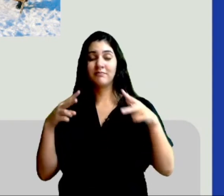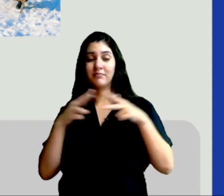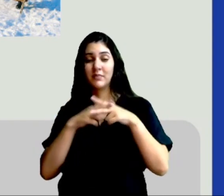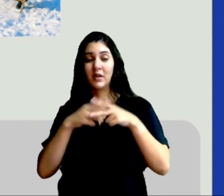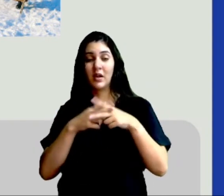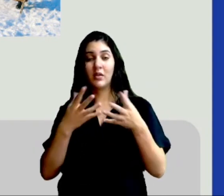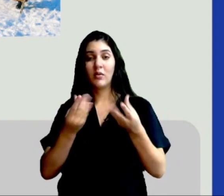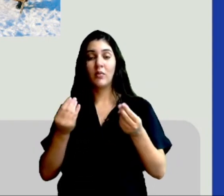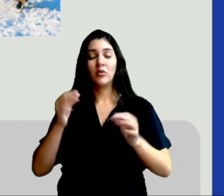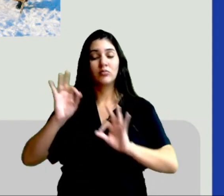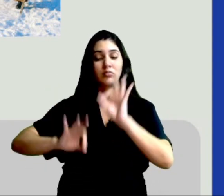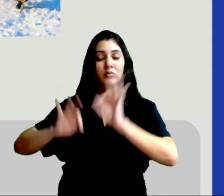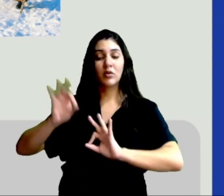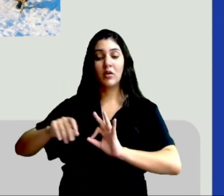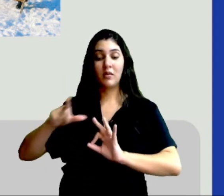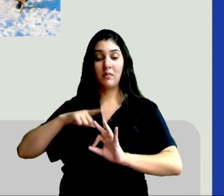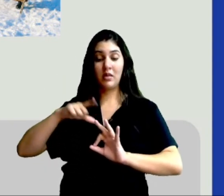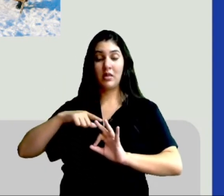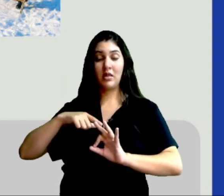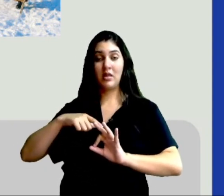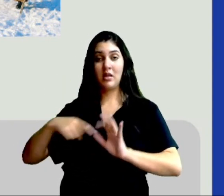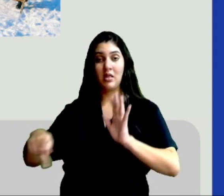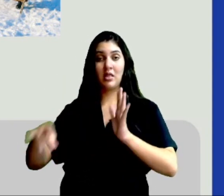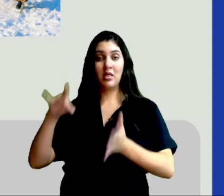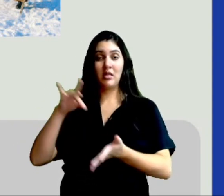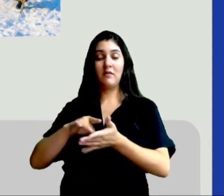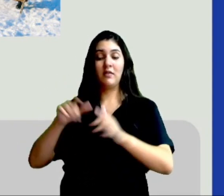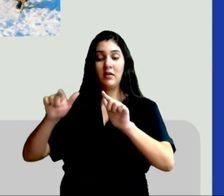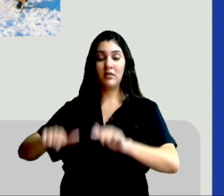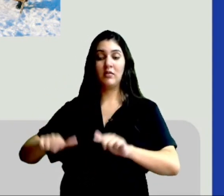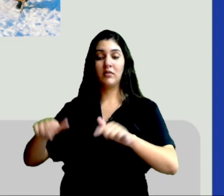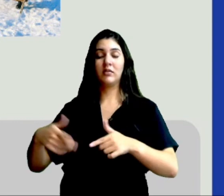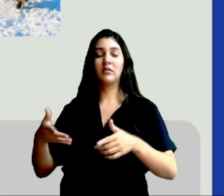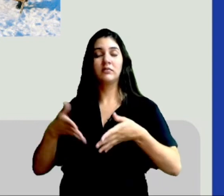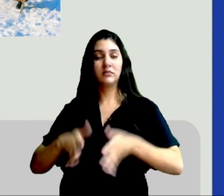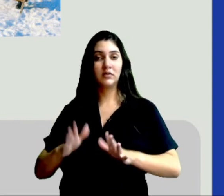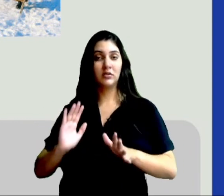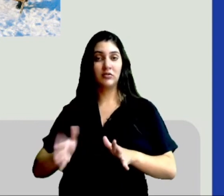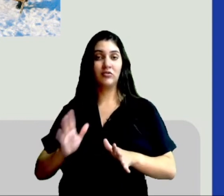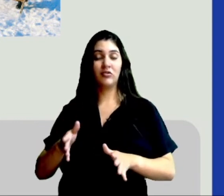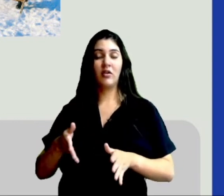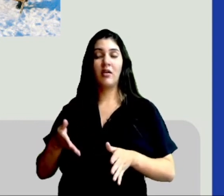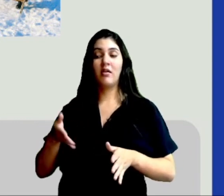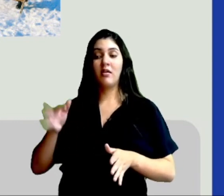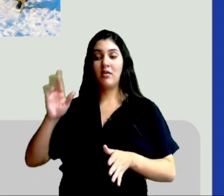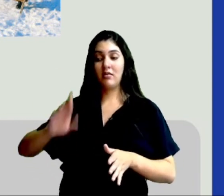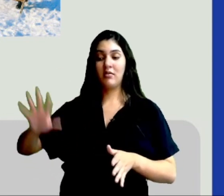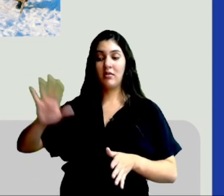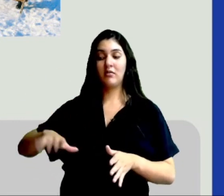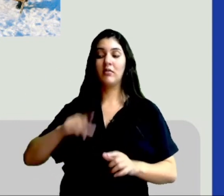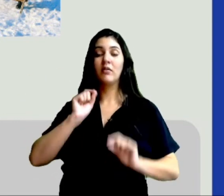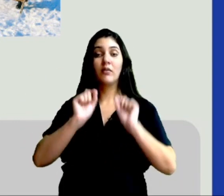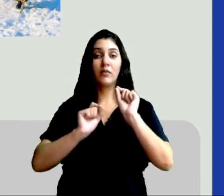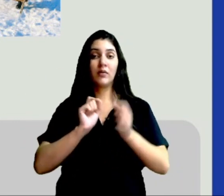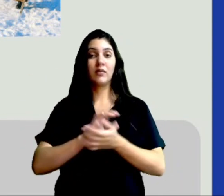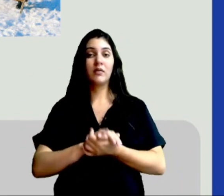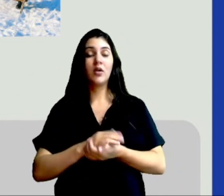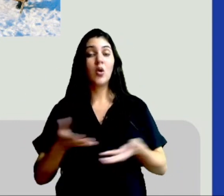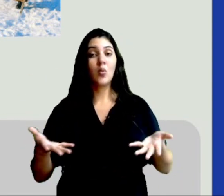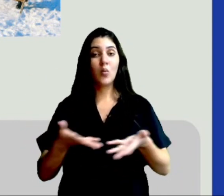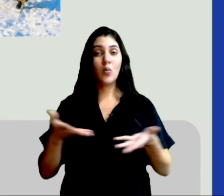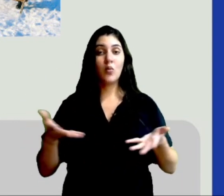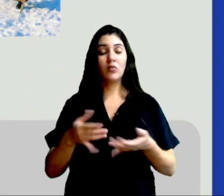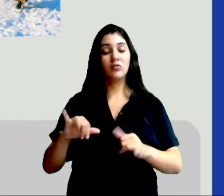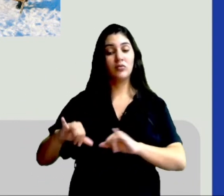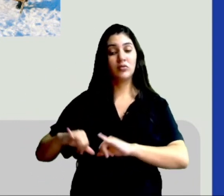organizado para manter o seu território, né, os povos nativos que haviam nessa região e que hoje